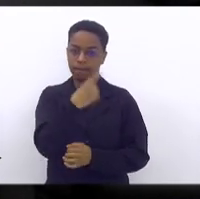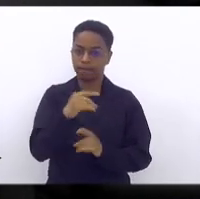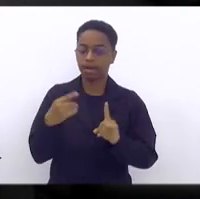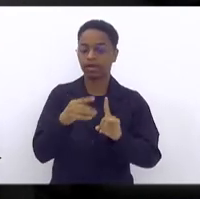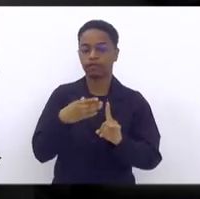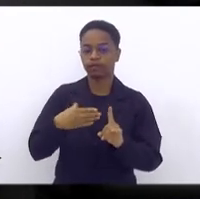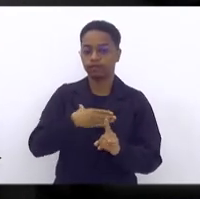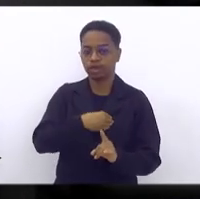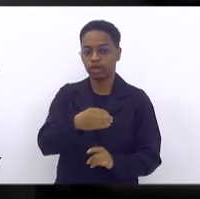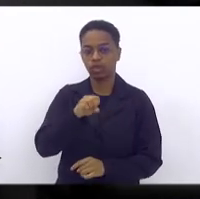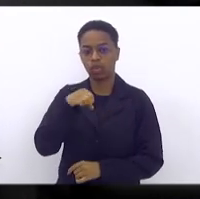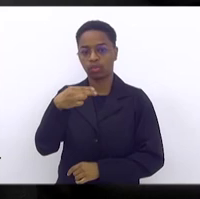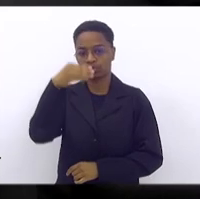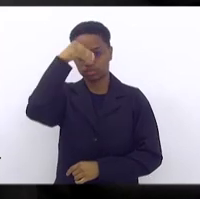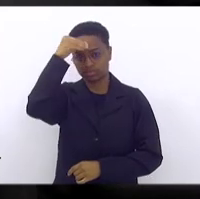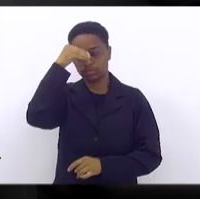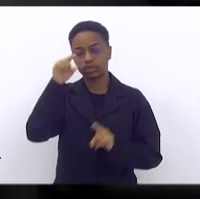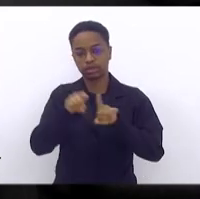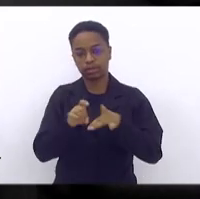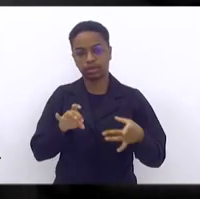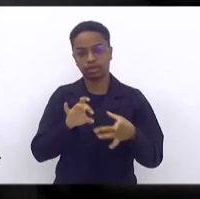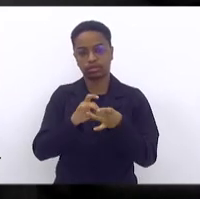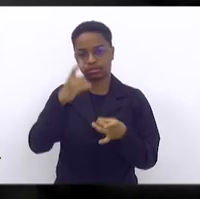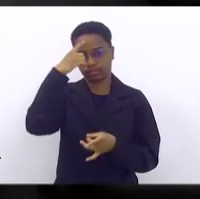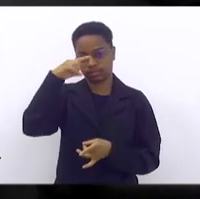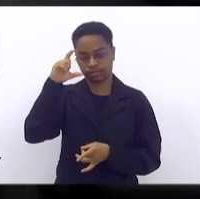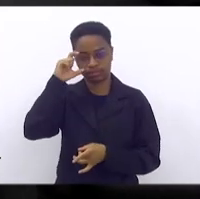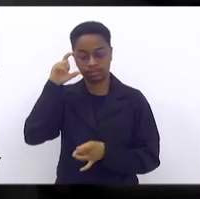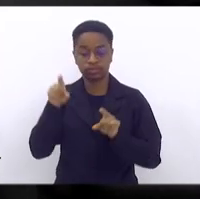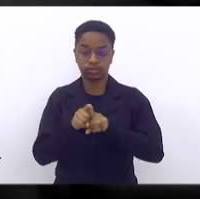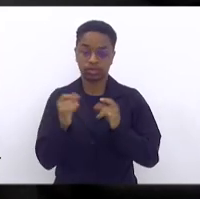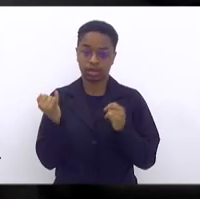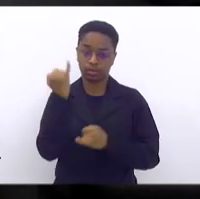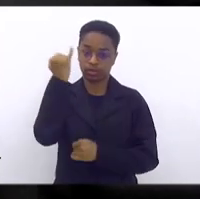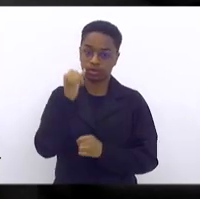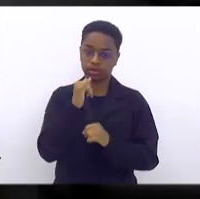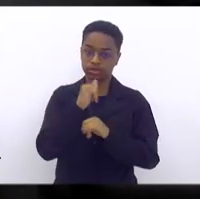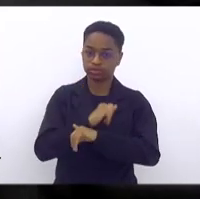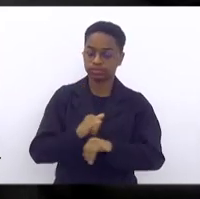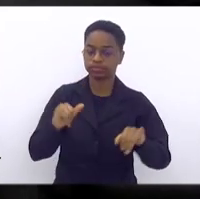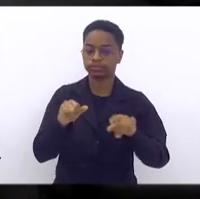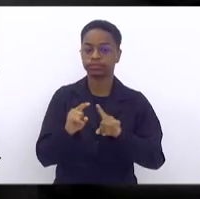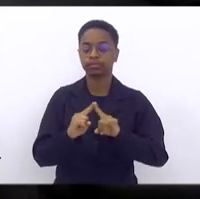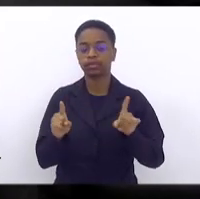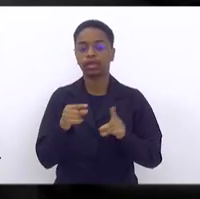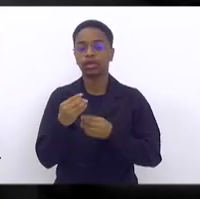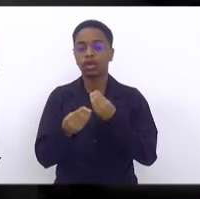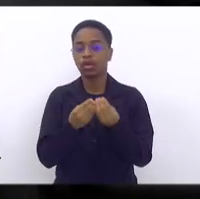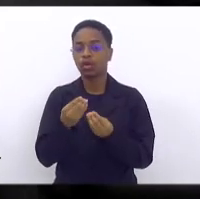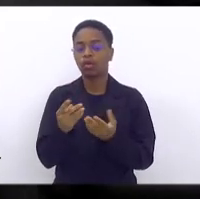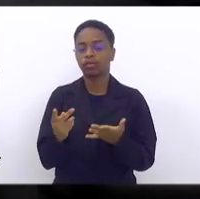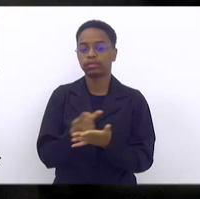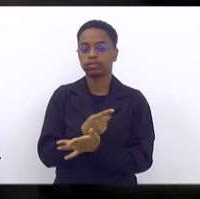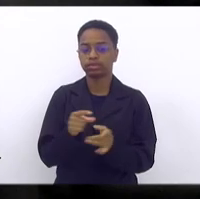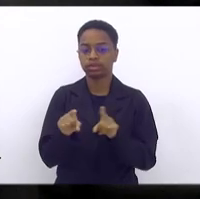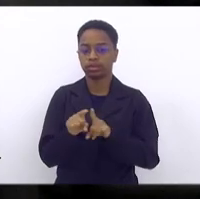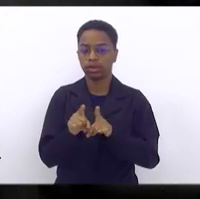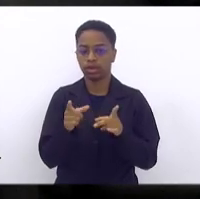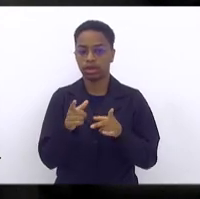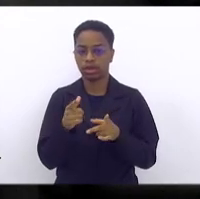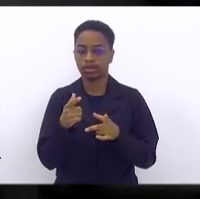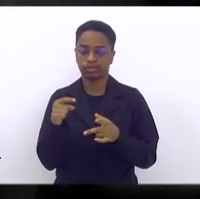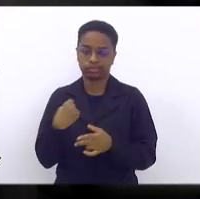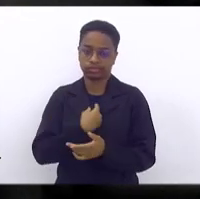sobrinha. Também são casos aí de violência doméstica. É importante sempre ressaltar. E a própria materialização, né? Isso que a gente costuma também